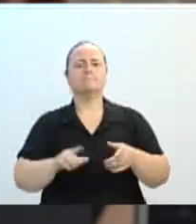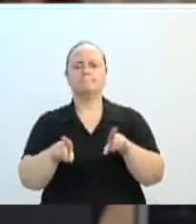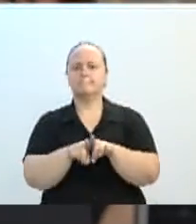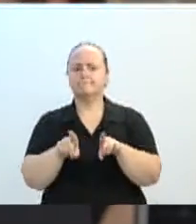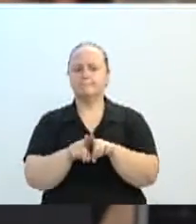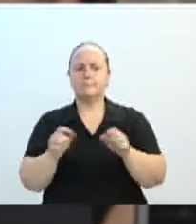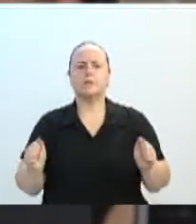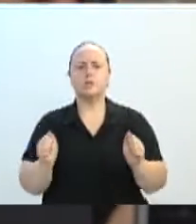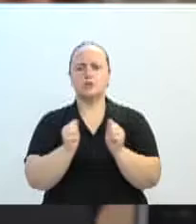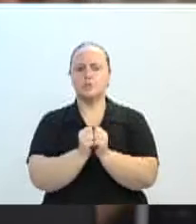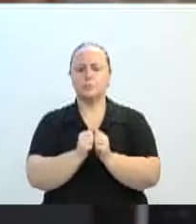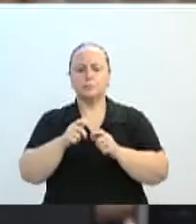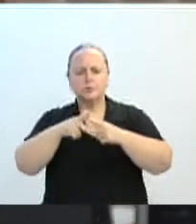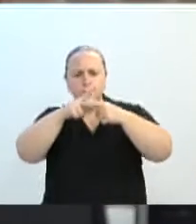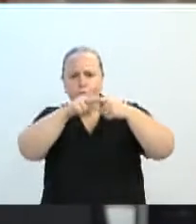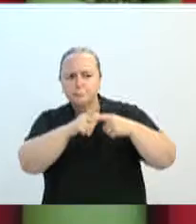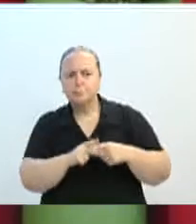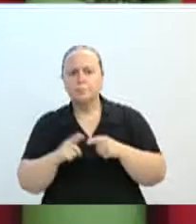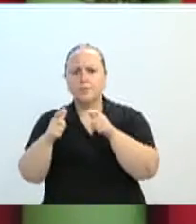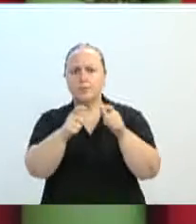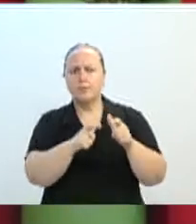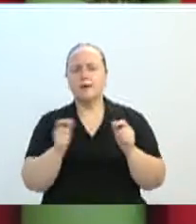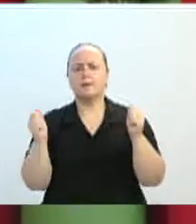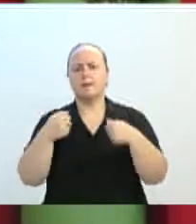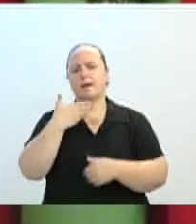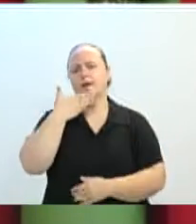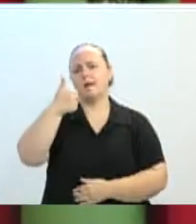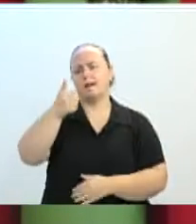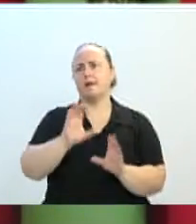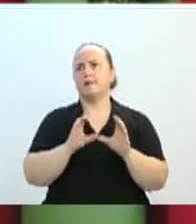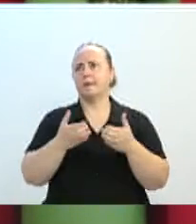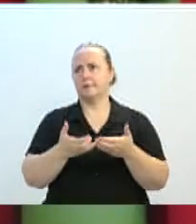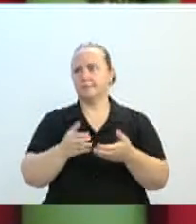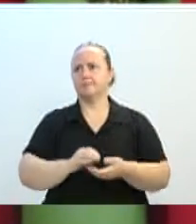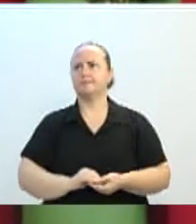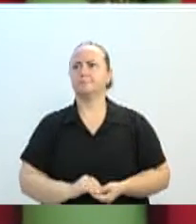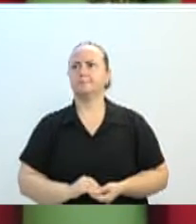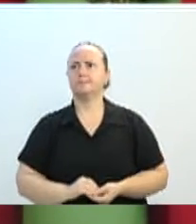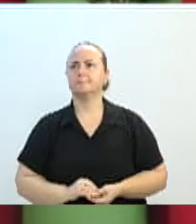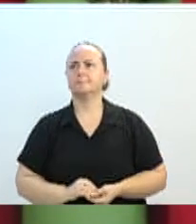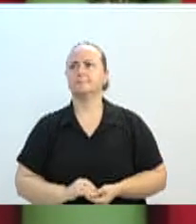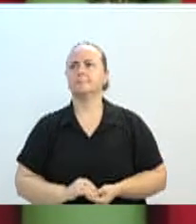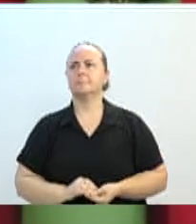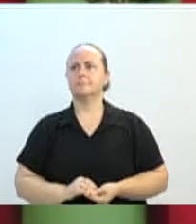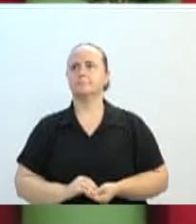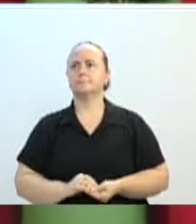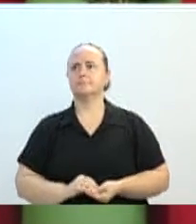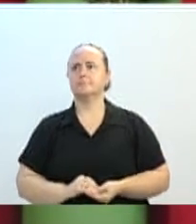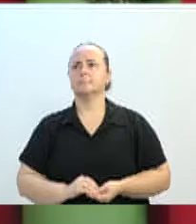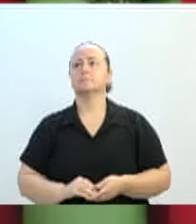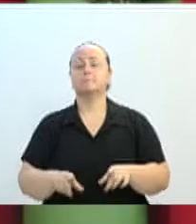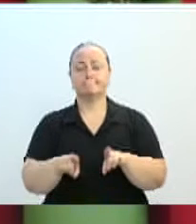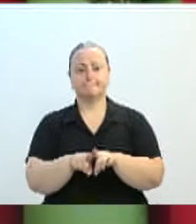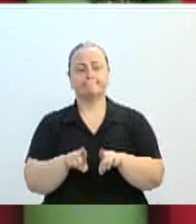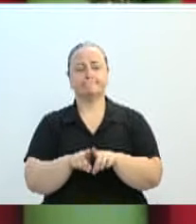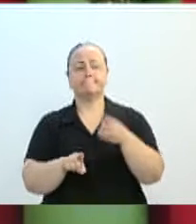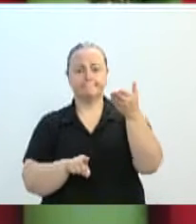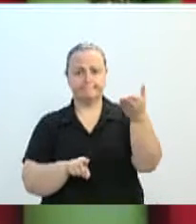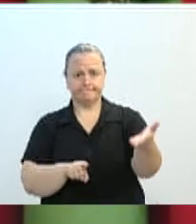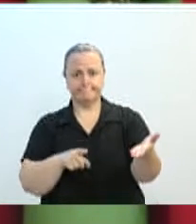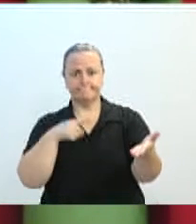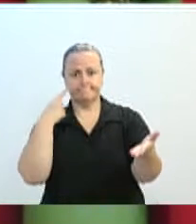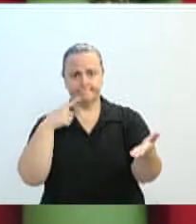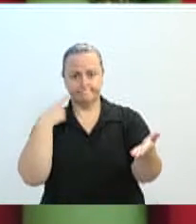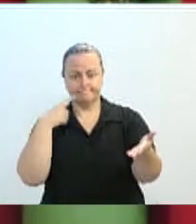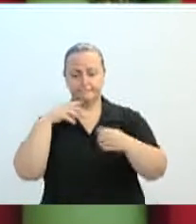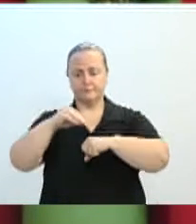espaço melhor para aquela comunidade e antes de devolver os demais a Paty eu só quero deixar registrado o vereador Marcelo que o que